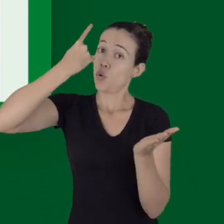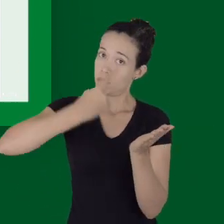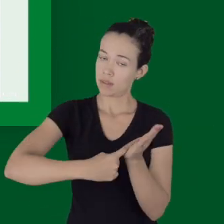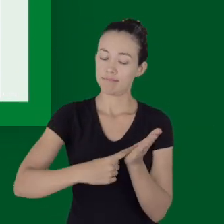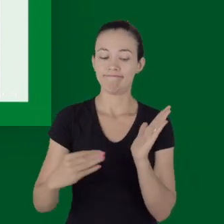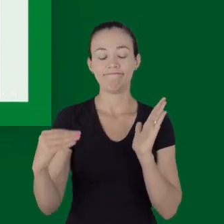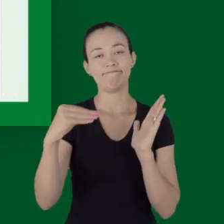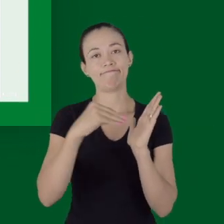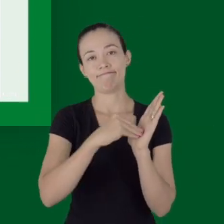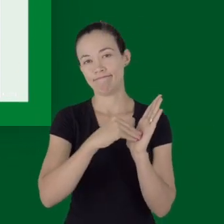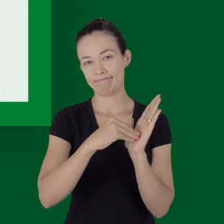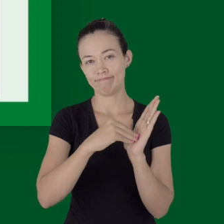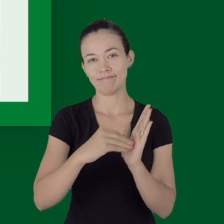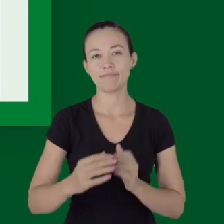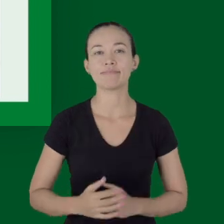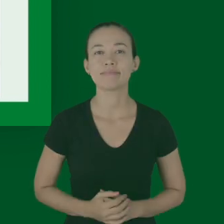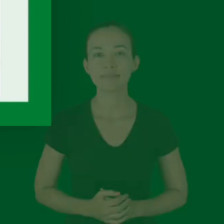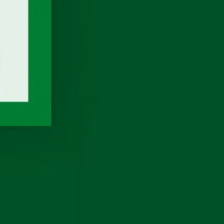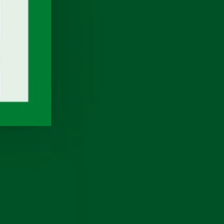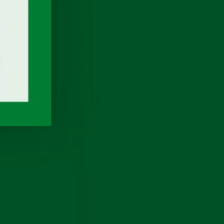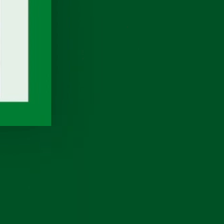estar presente aqui também nesse plano.